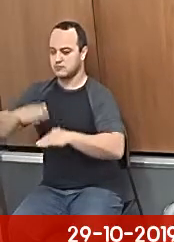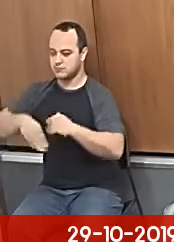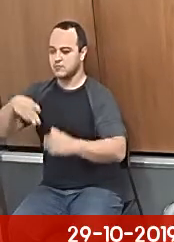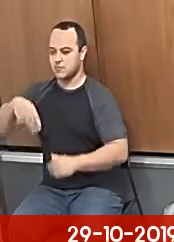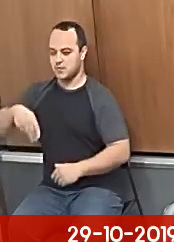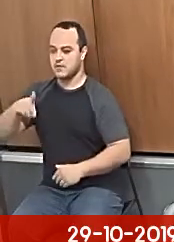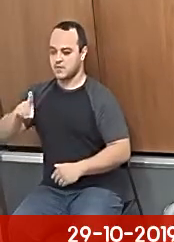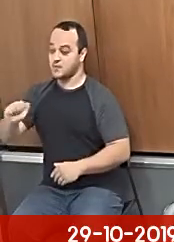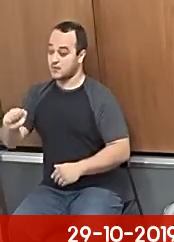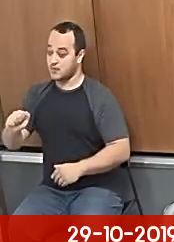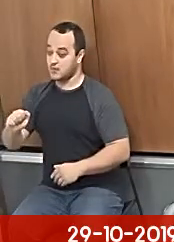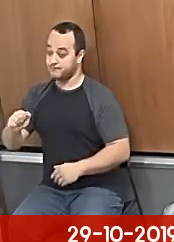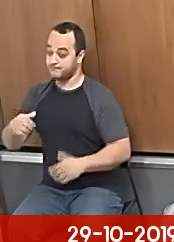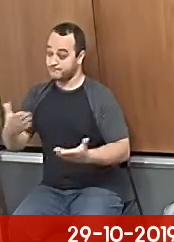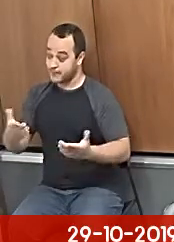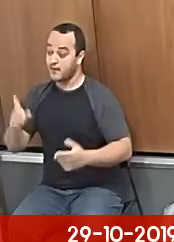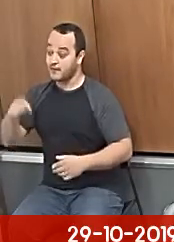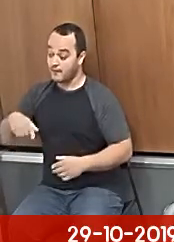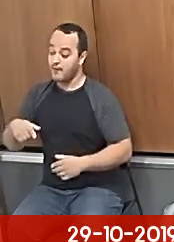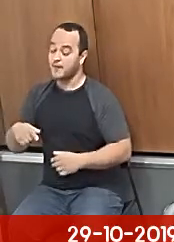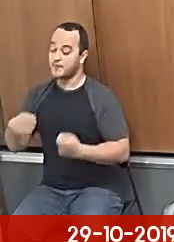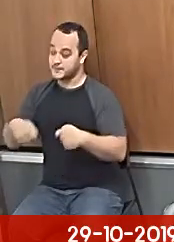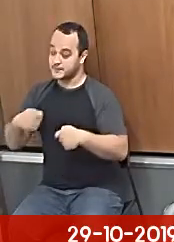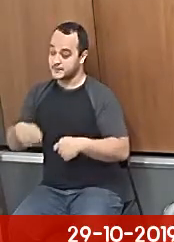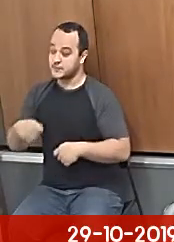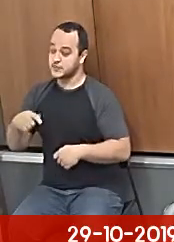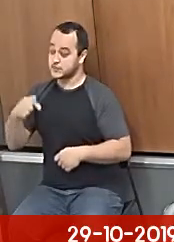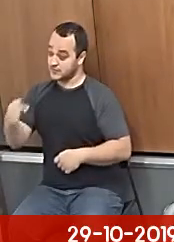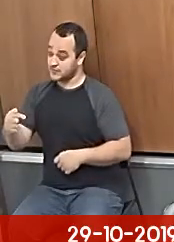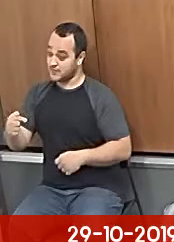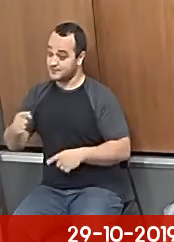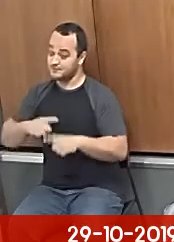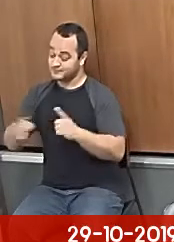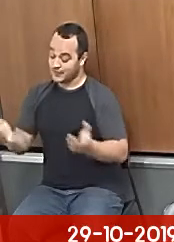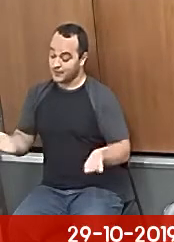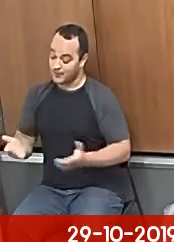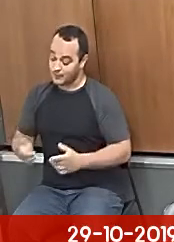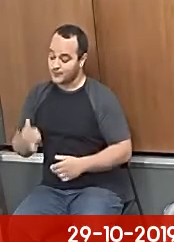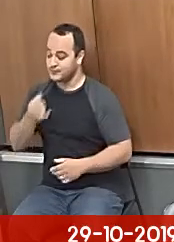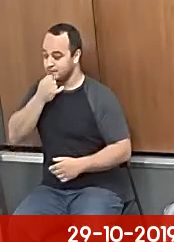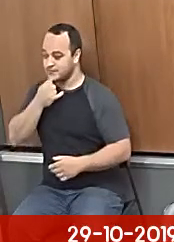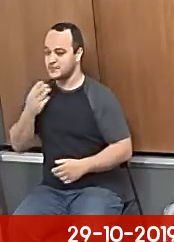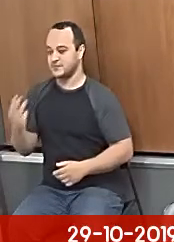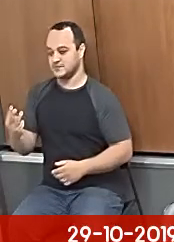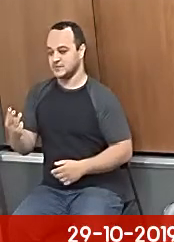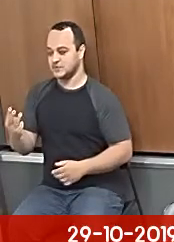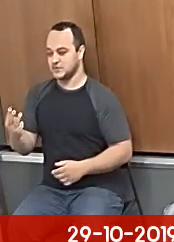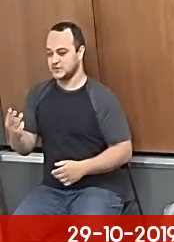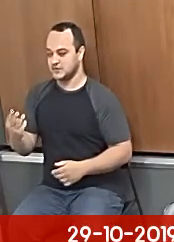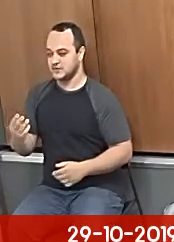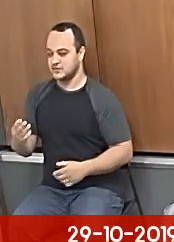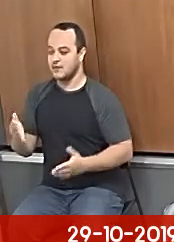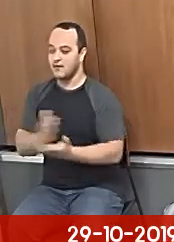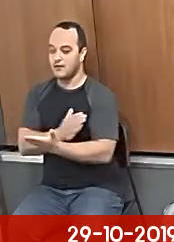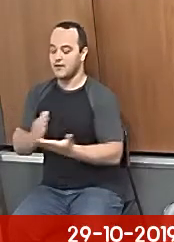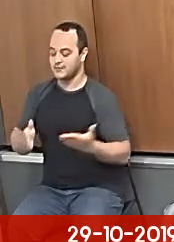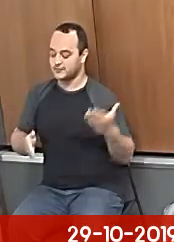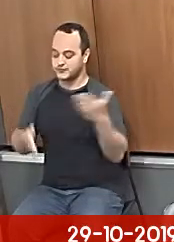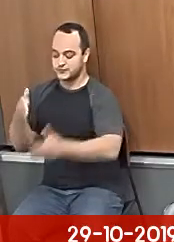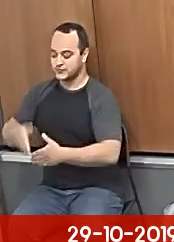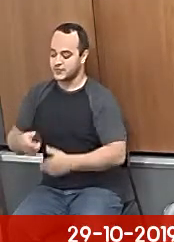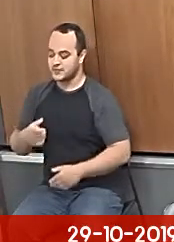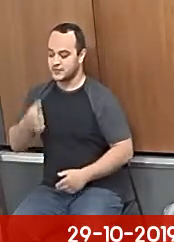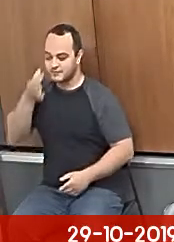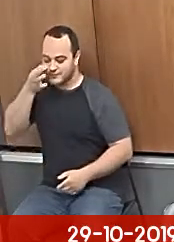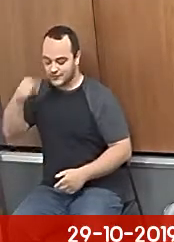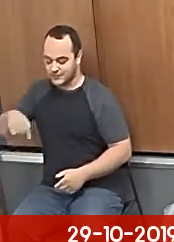7, mas atualmente a gente tem 3, que é o Breno, o Roger, que não puderam vir por questões de trabalho, e